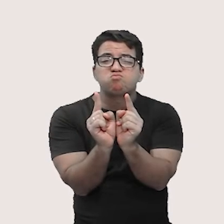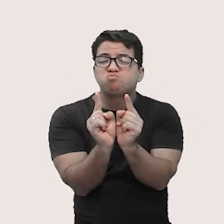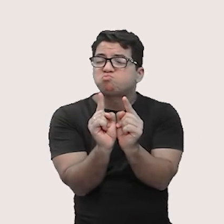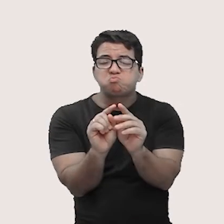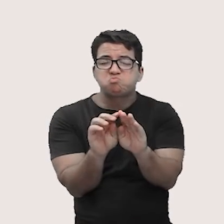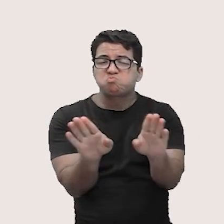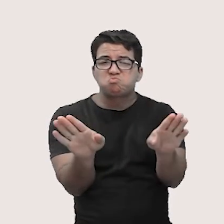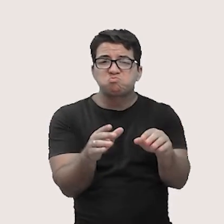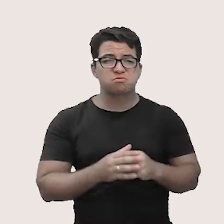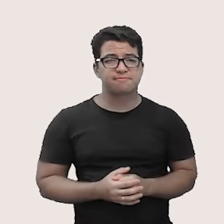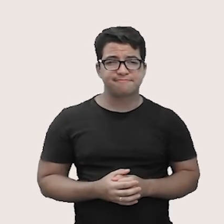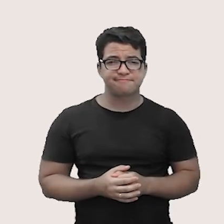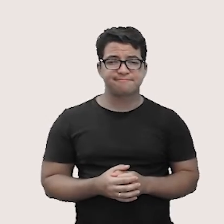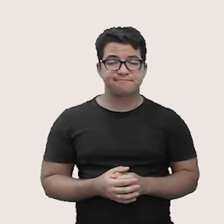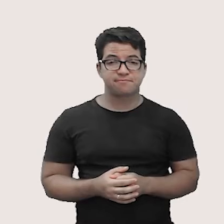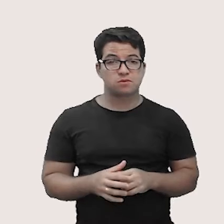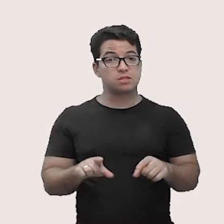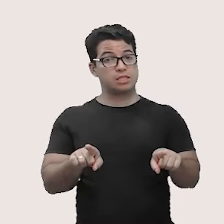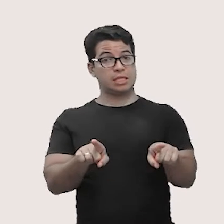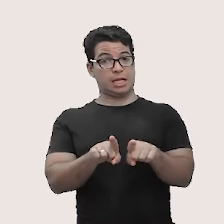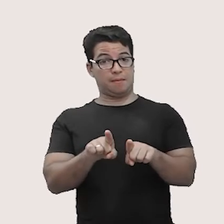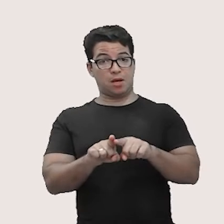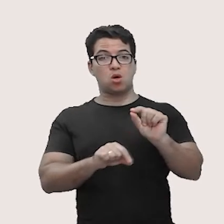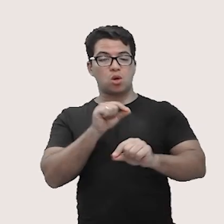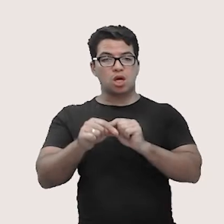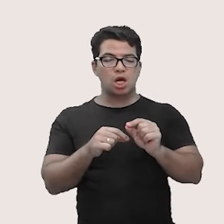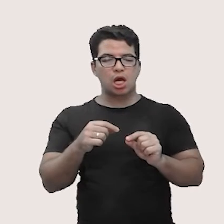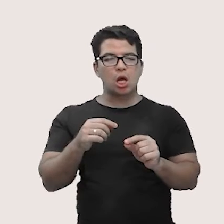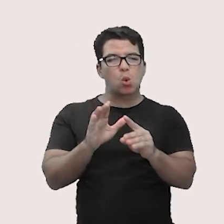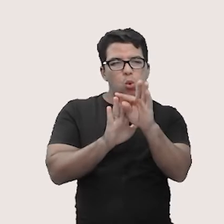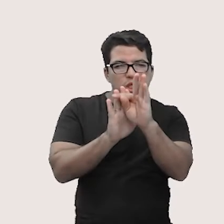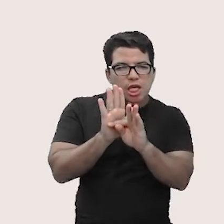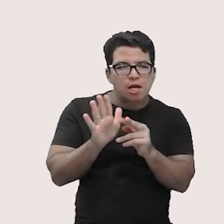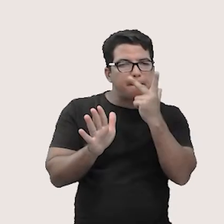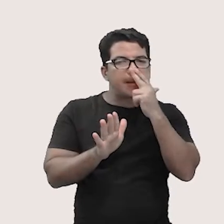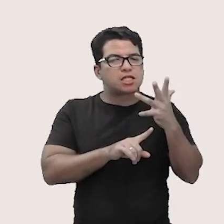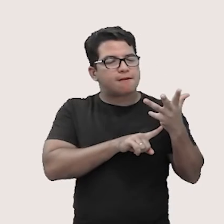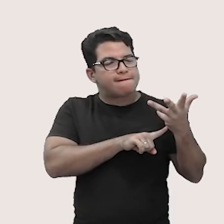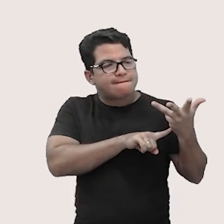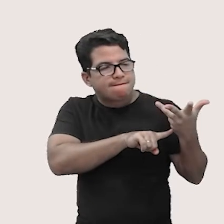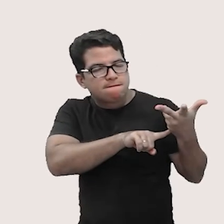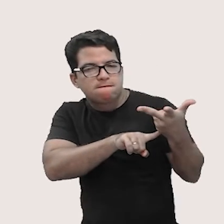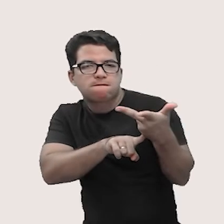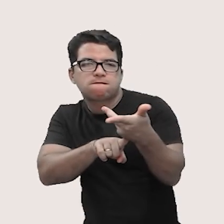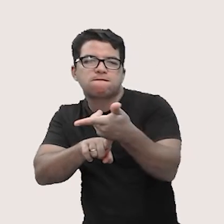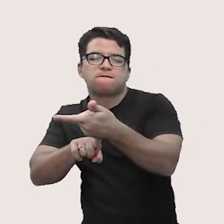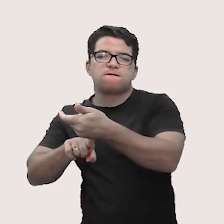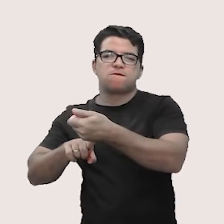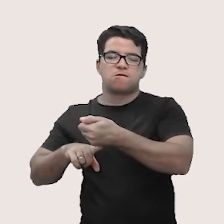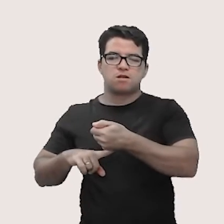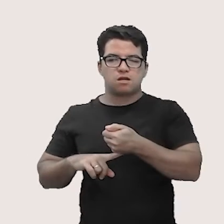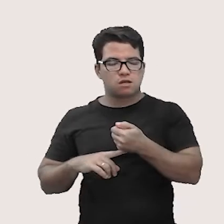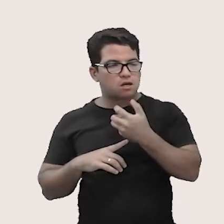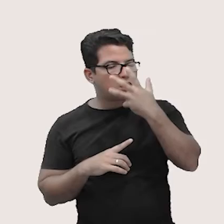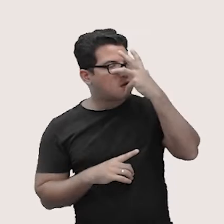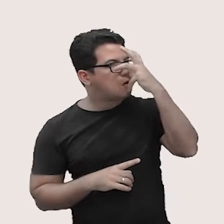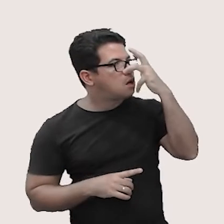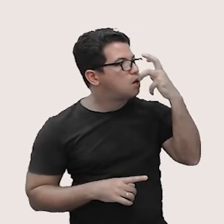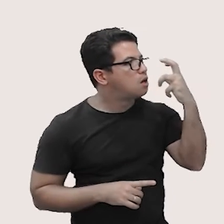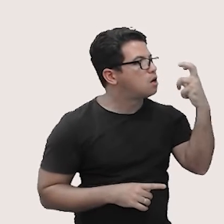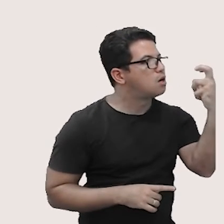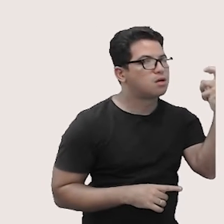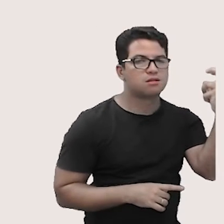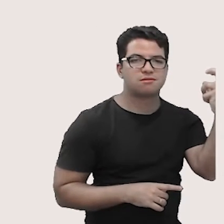Textos persuasivos e atrativos. Persuasivos é aquele que é lhe convencer, atrativos que é atrair sua atenção. Humor, ironia e